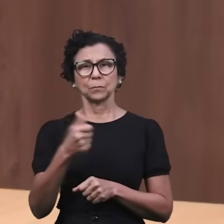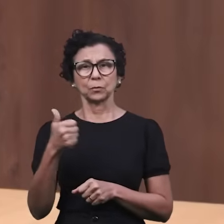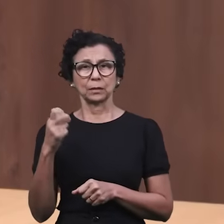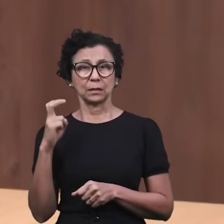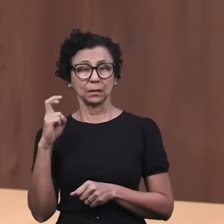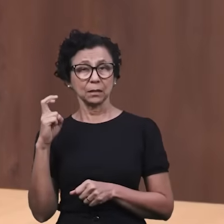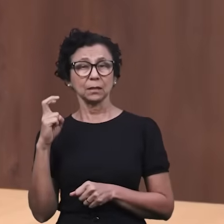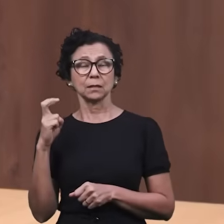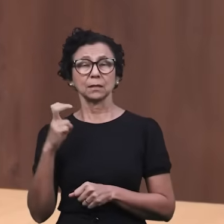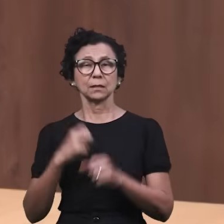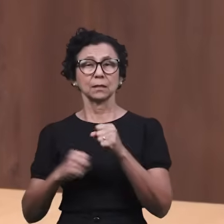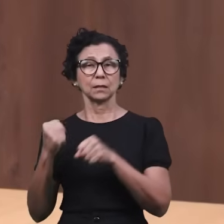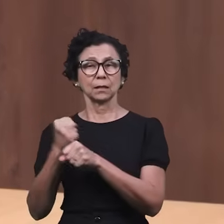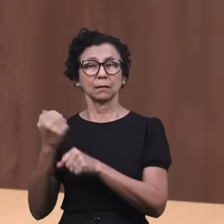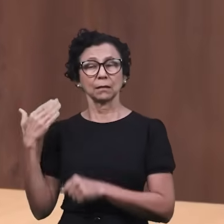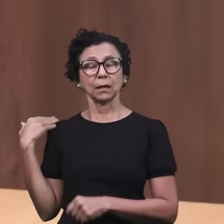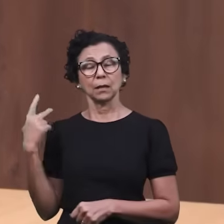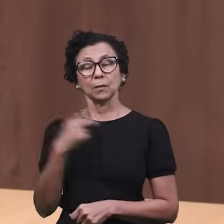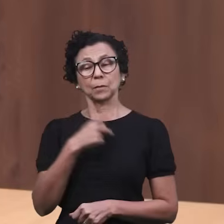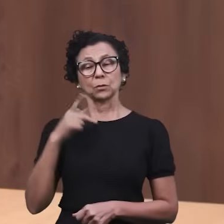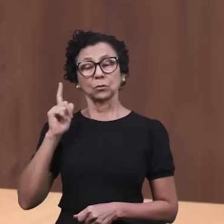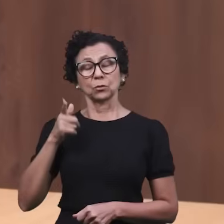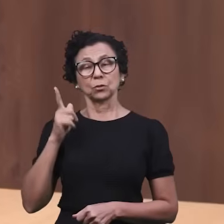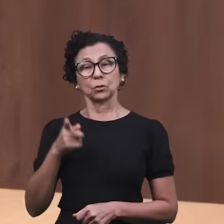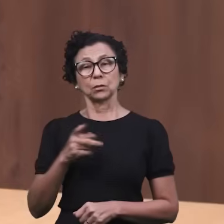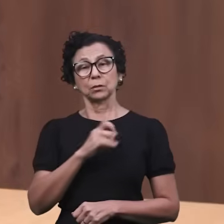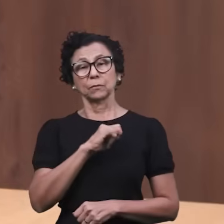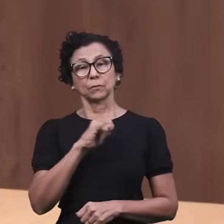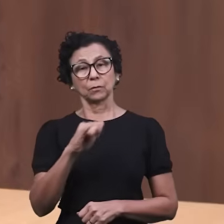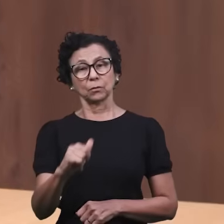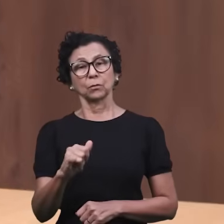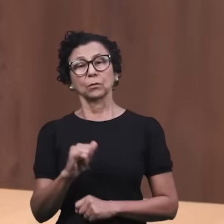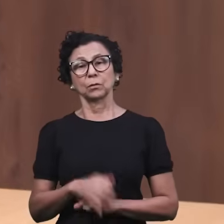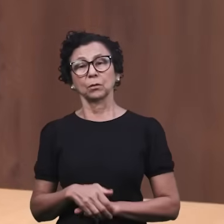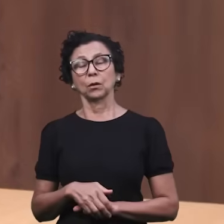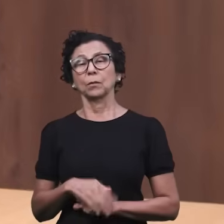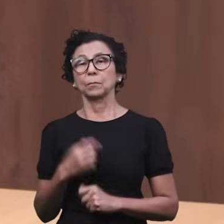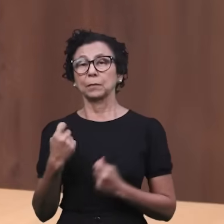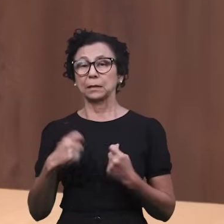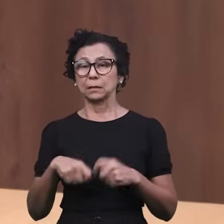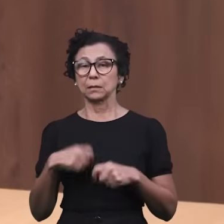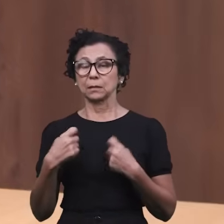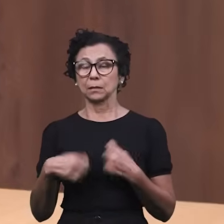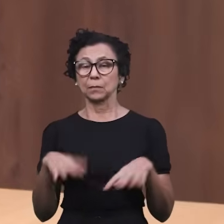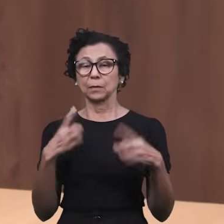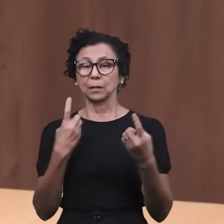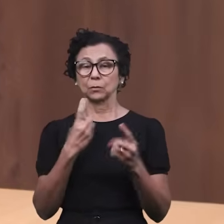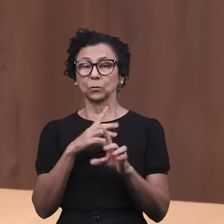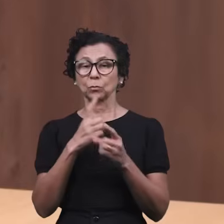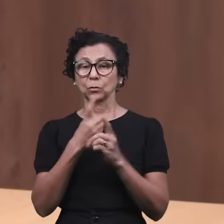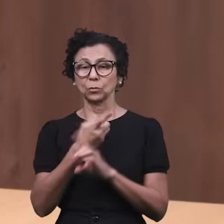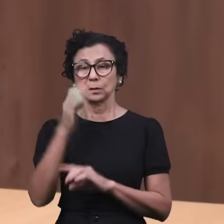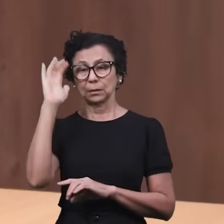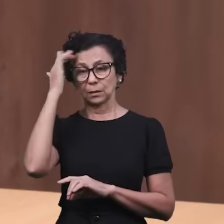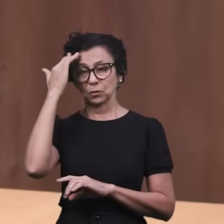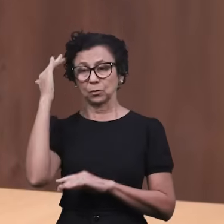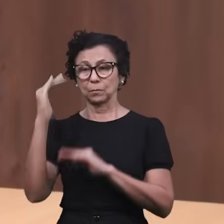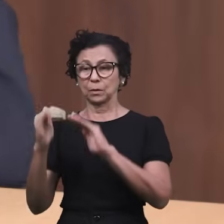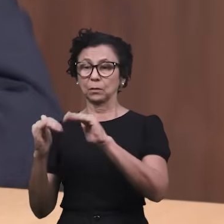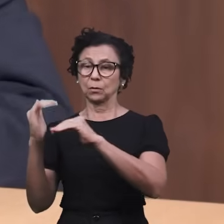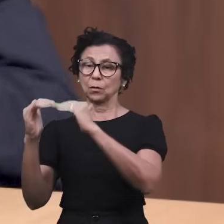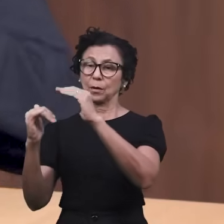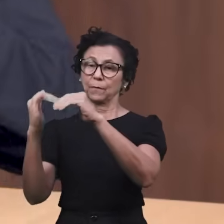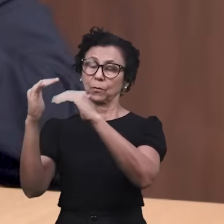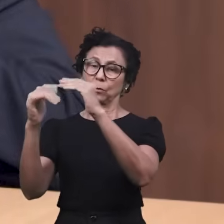da necessidade de nós aperfeiçoarmos o entendimento a respeito da doutrina, quer dizer, a doutrina já está estabelecida,